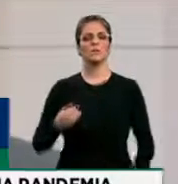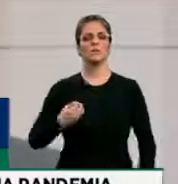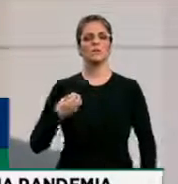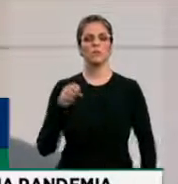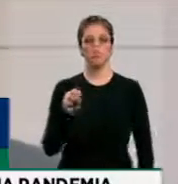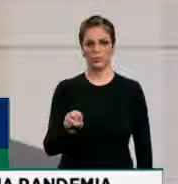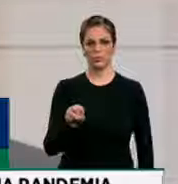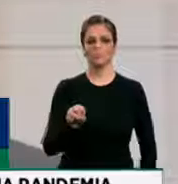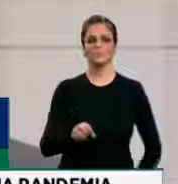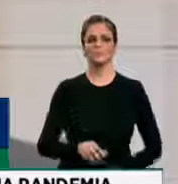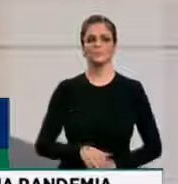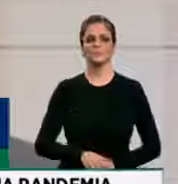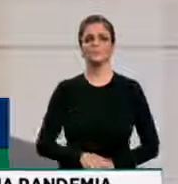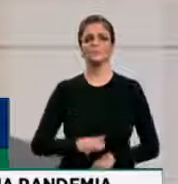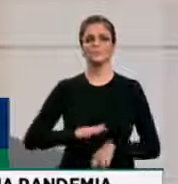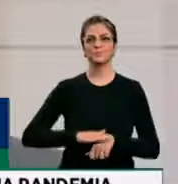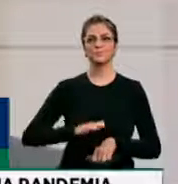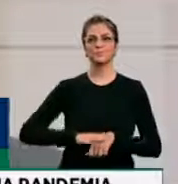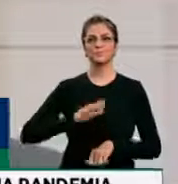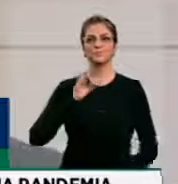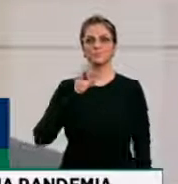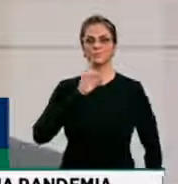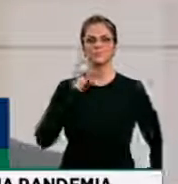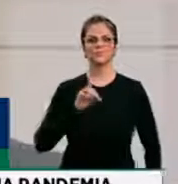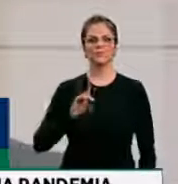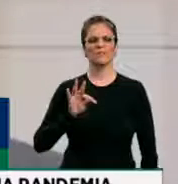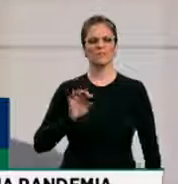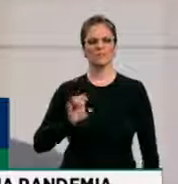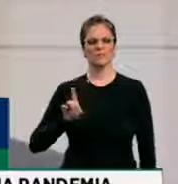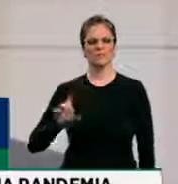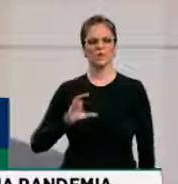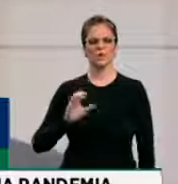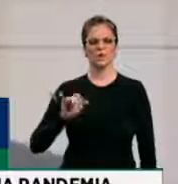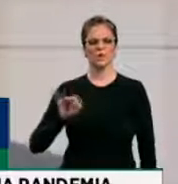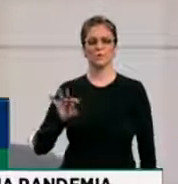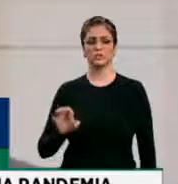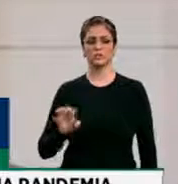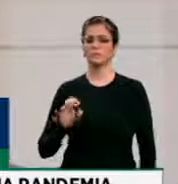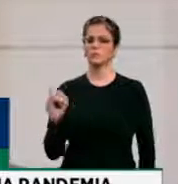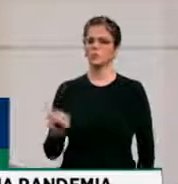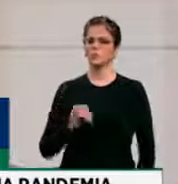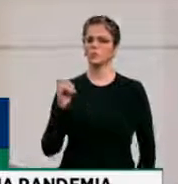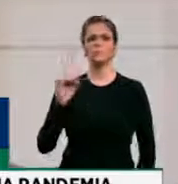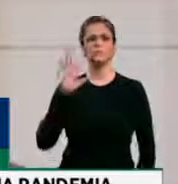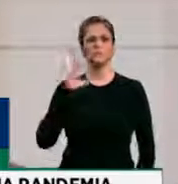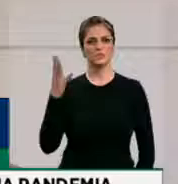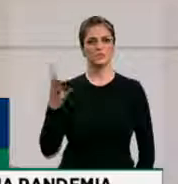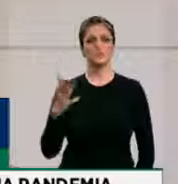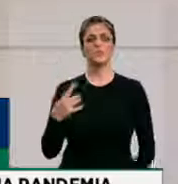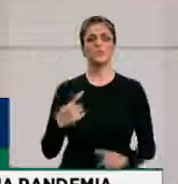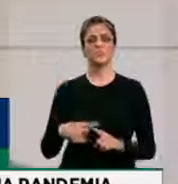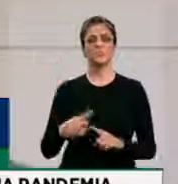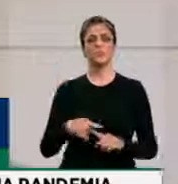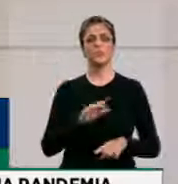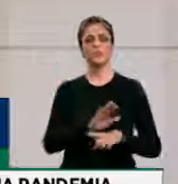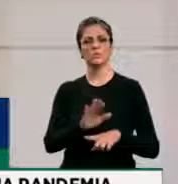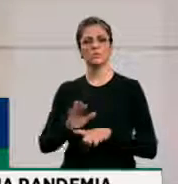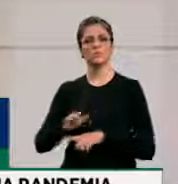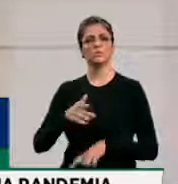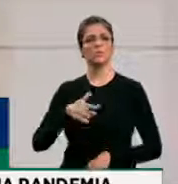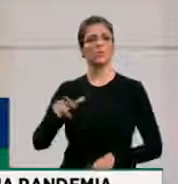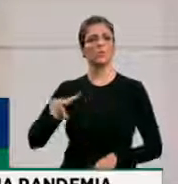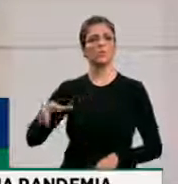8, de autoria do deputado Ted Conte, uma medida muito importante para auxiliar também outros setores,